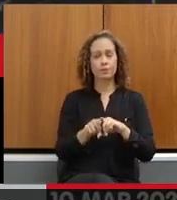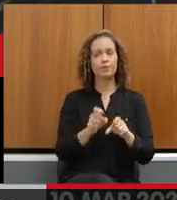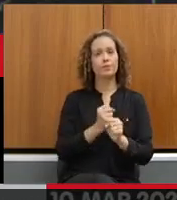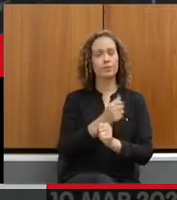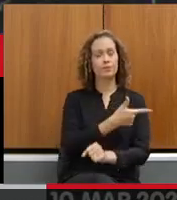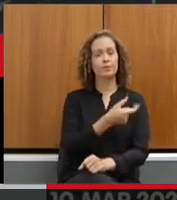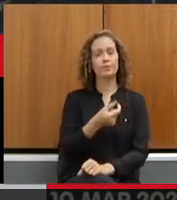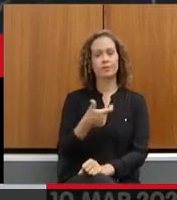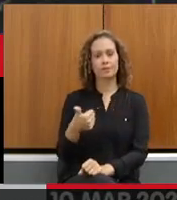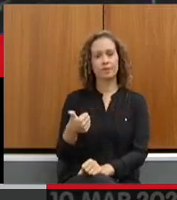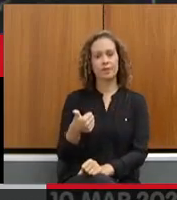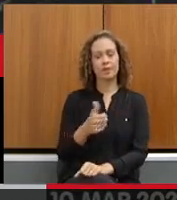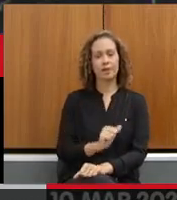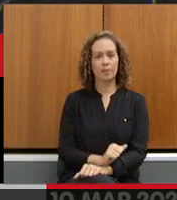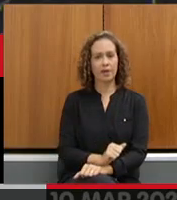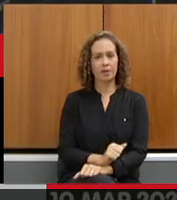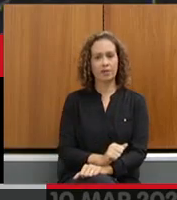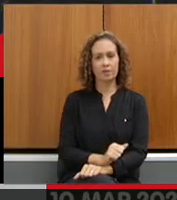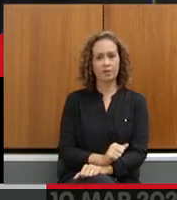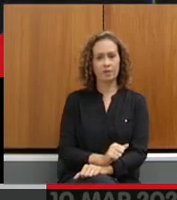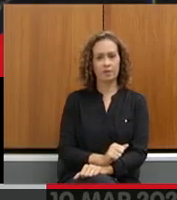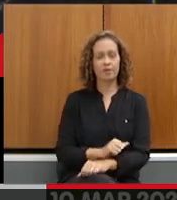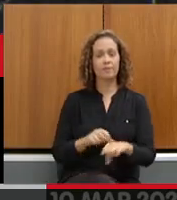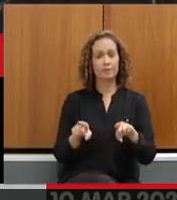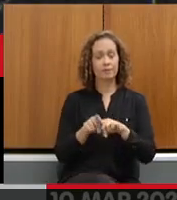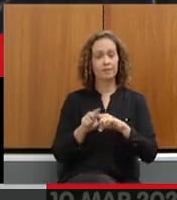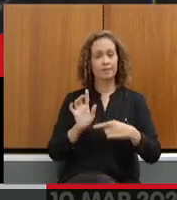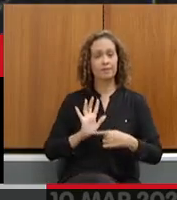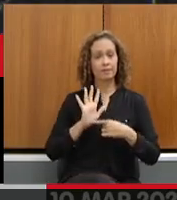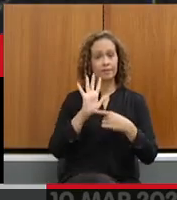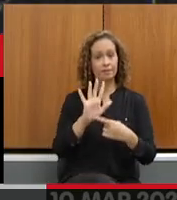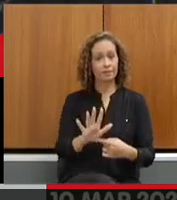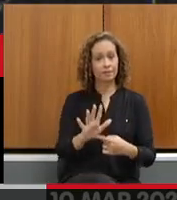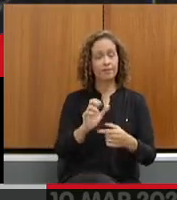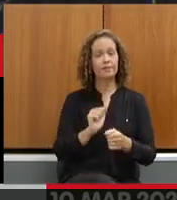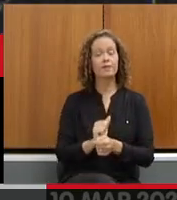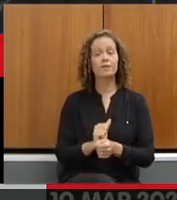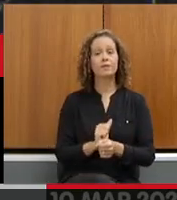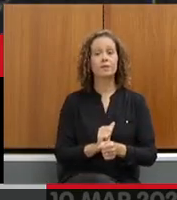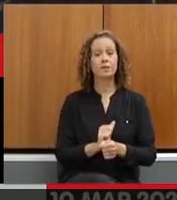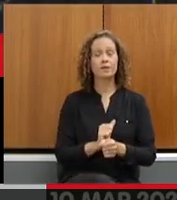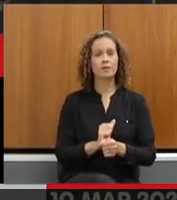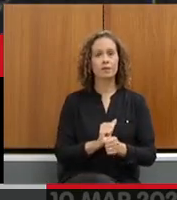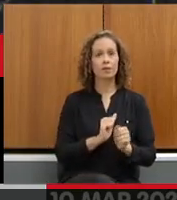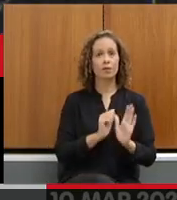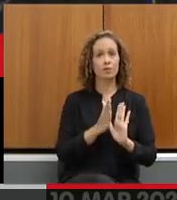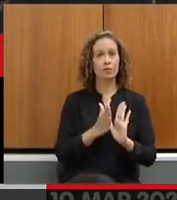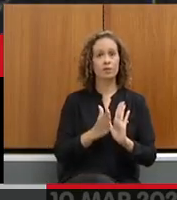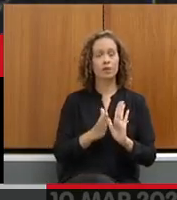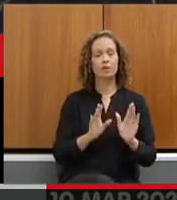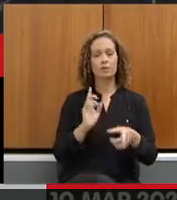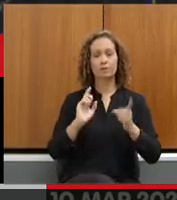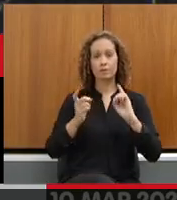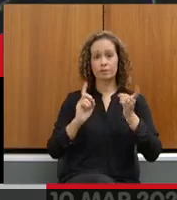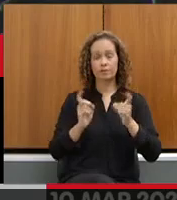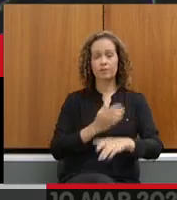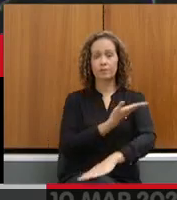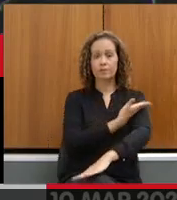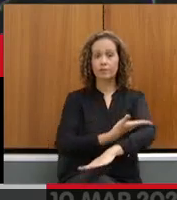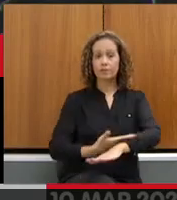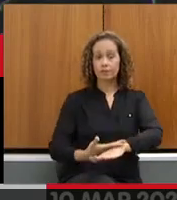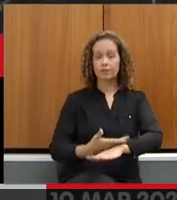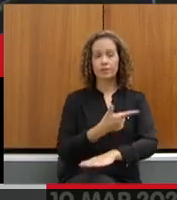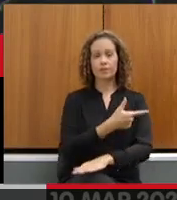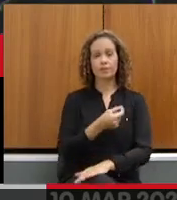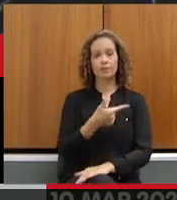um da Ciência da comunicação hoje apresentada e da série requerimento ordinário nº 998d 2021